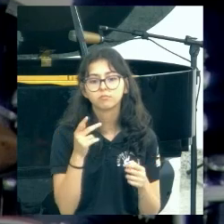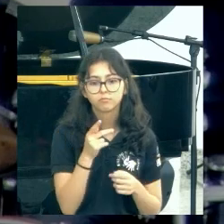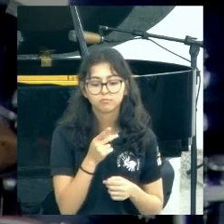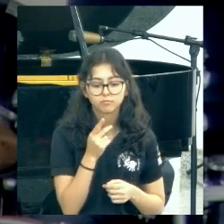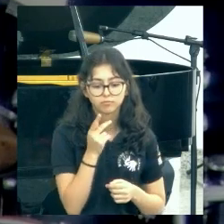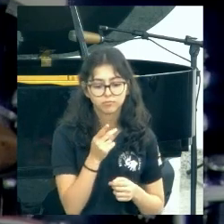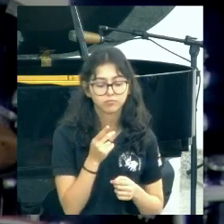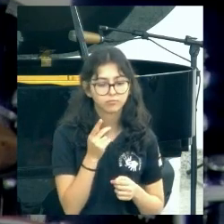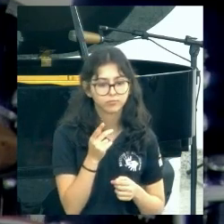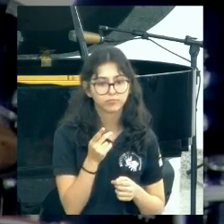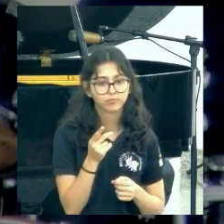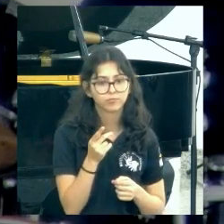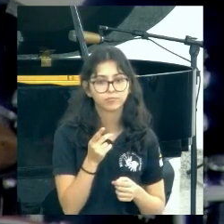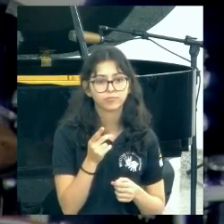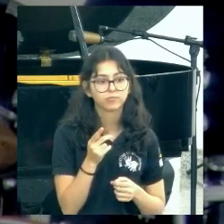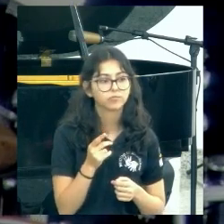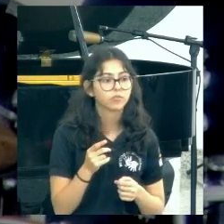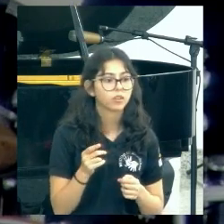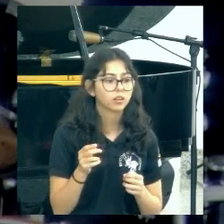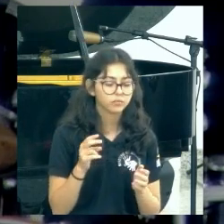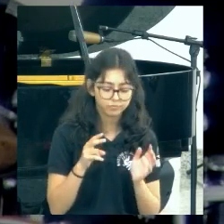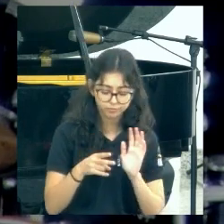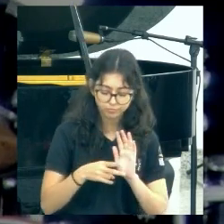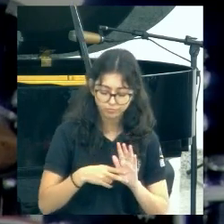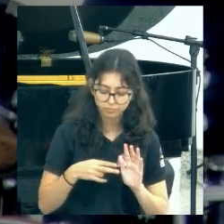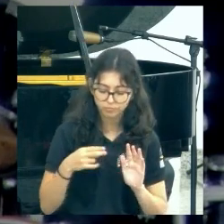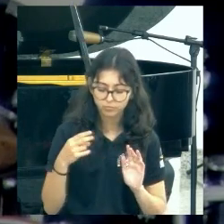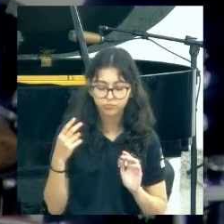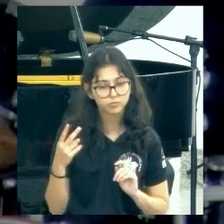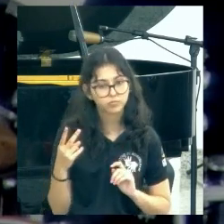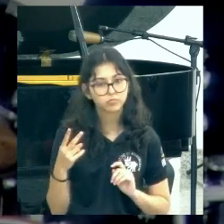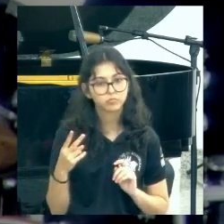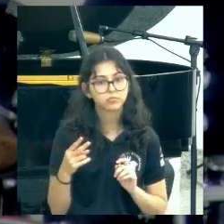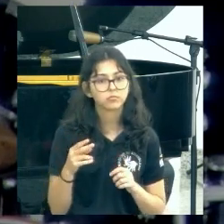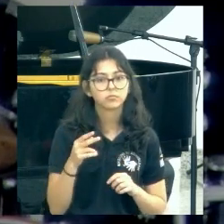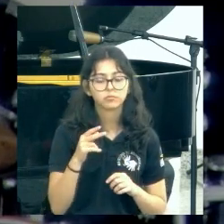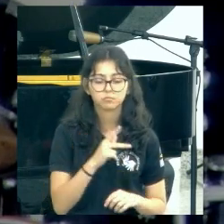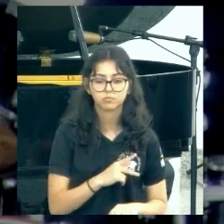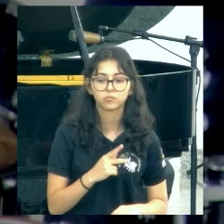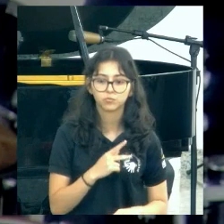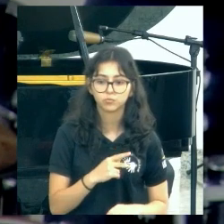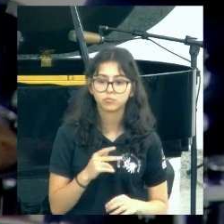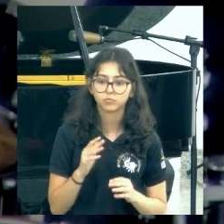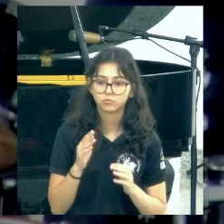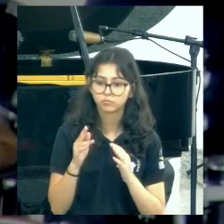ainda ecoam, no versículo 2, Paulo olha para a igreja e escreve dizendo assim: